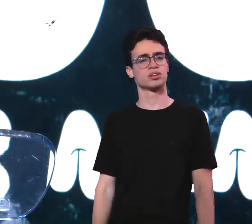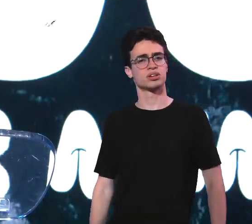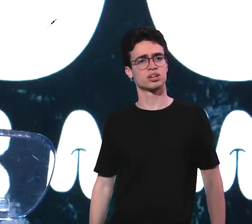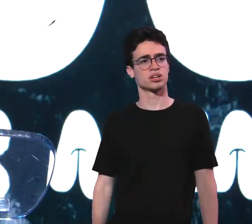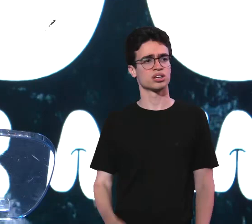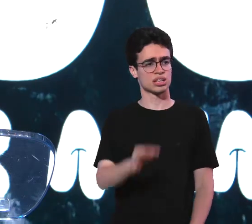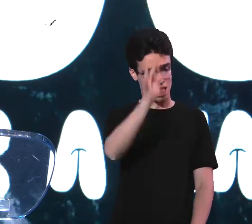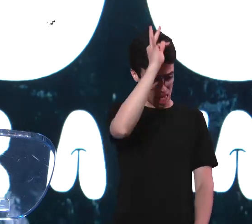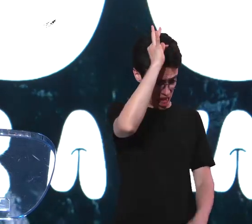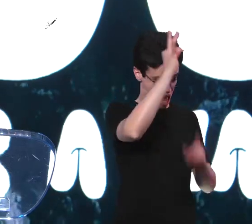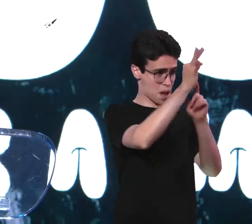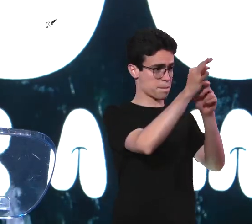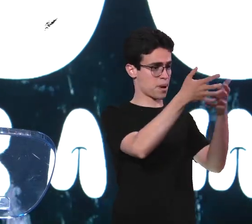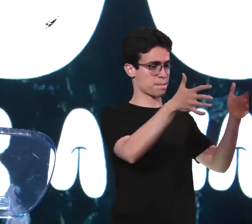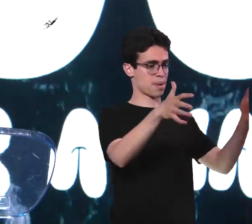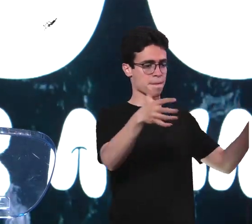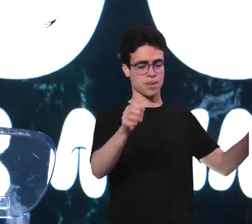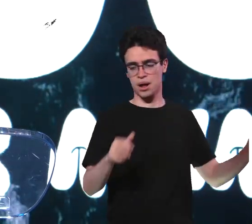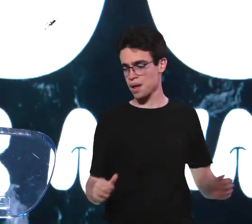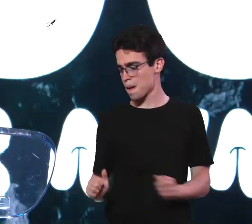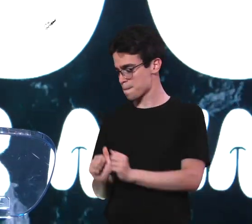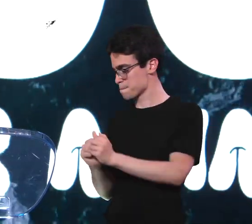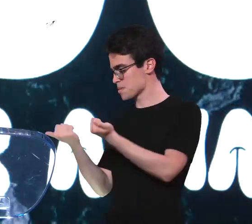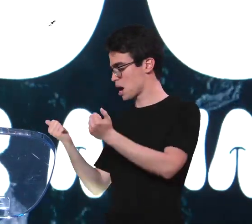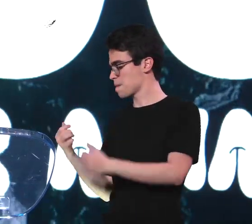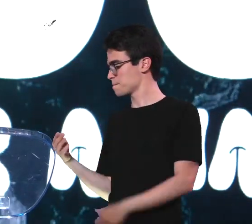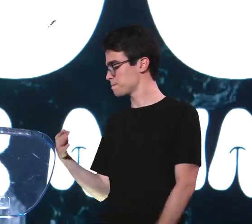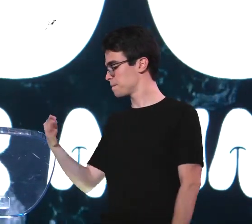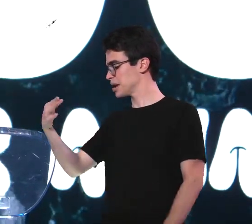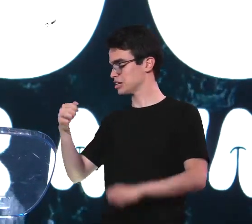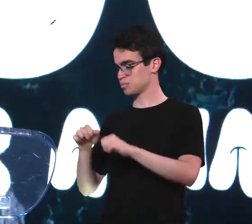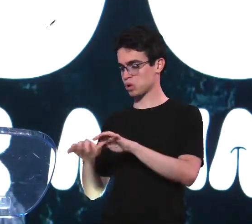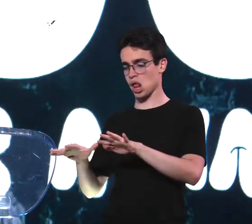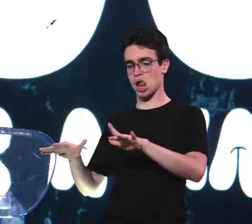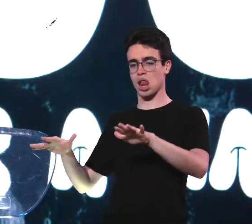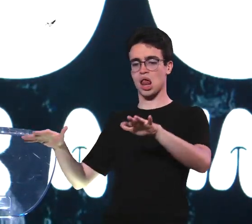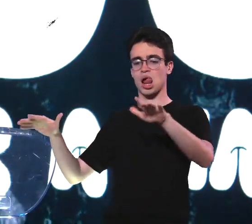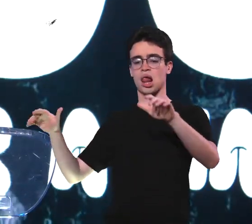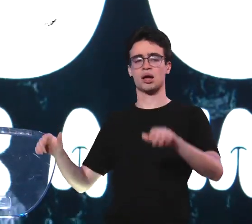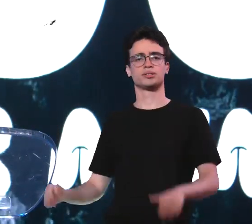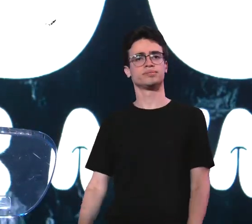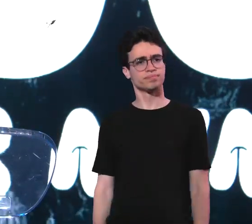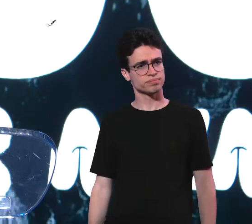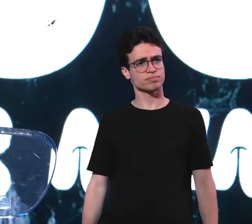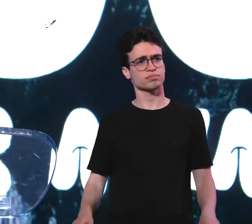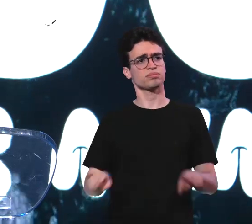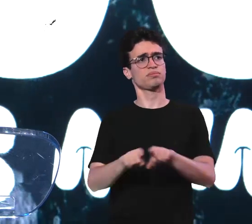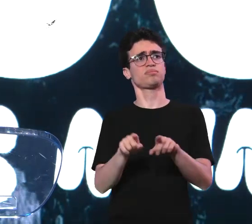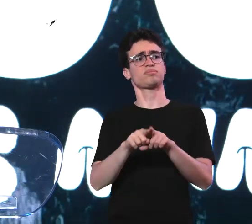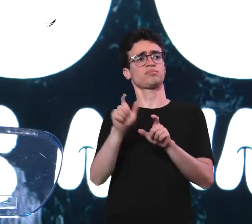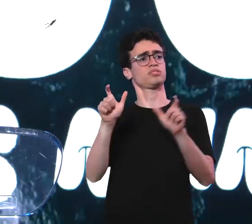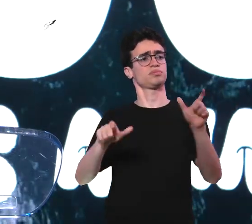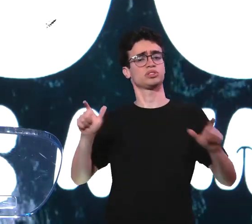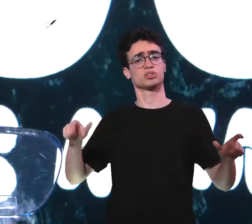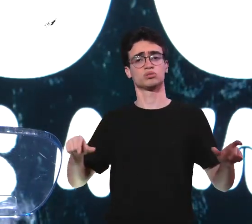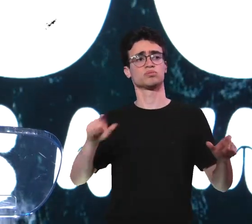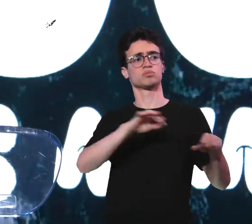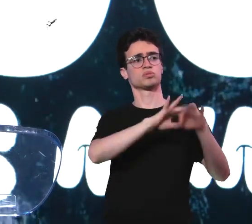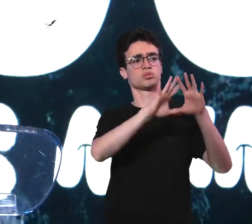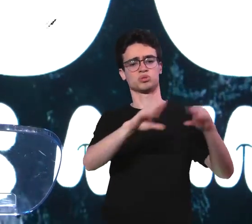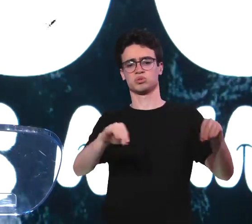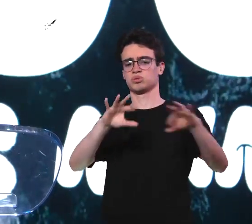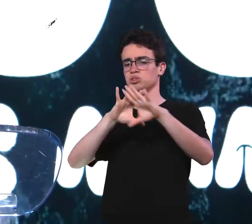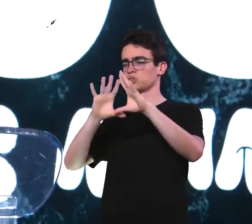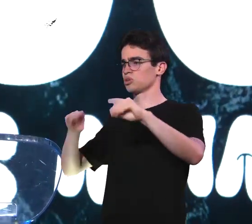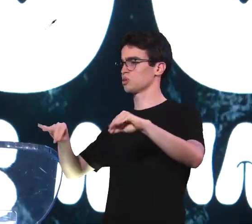Talentos eram multiplicados, pães e peixes eram multiplicados. E pessoas eram curadas. E eu